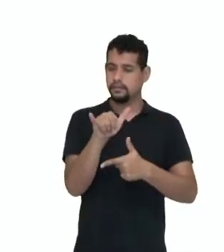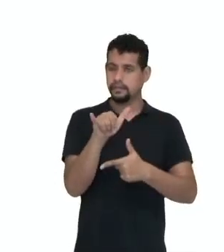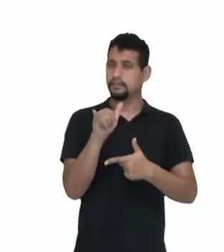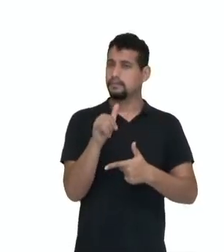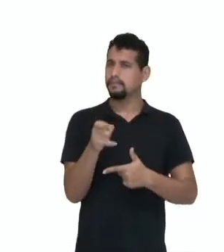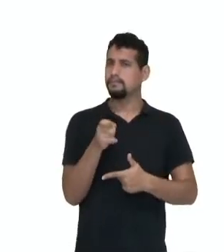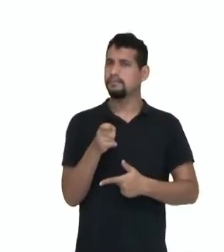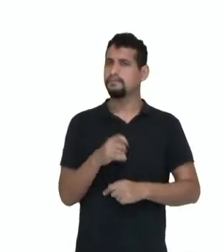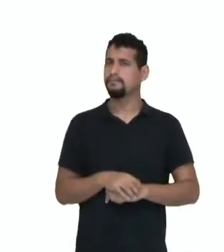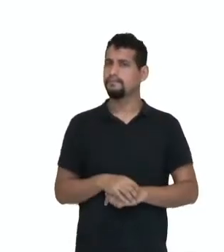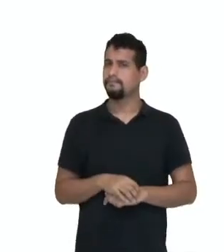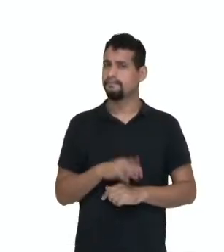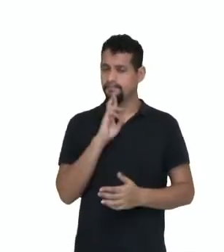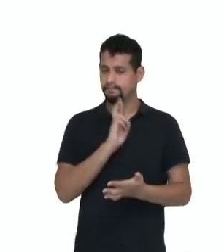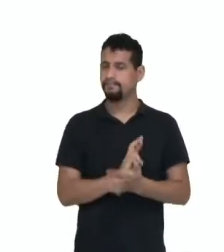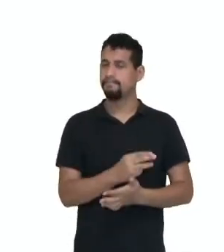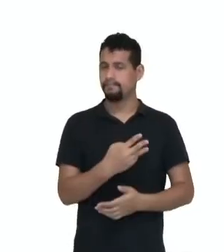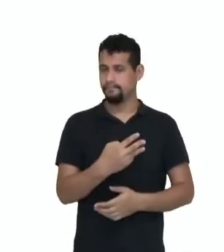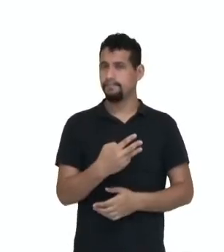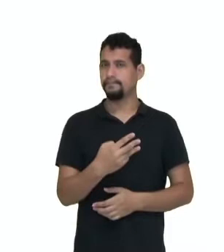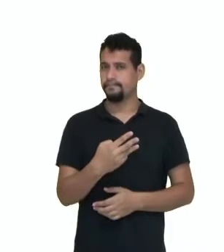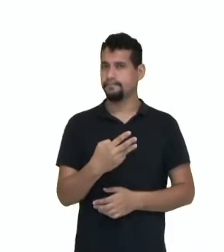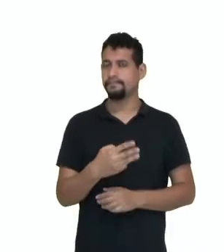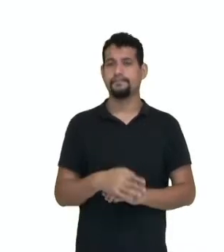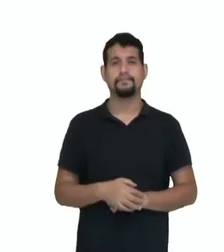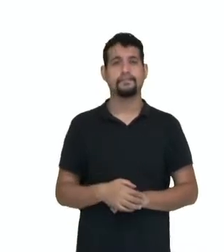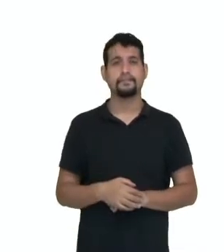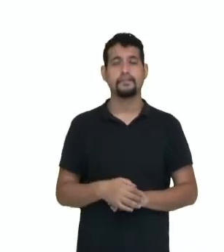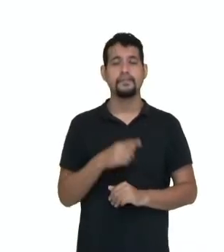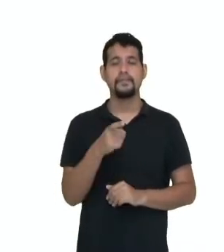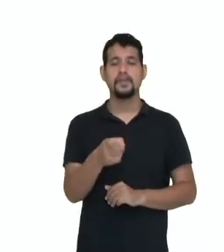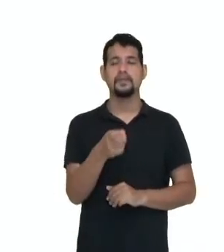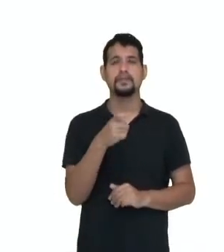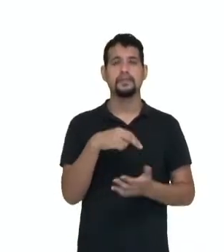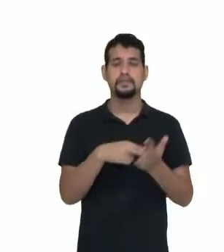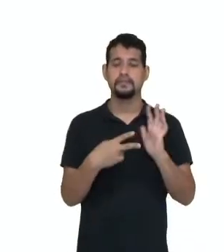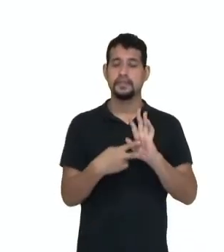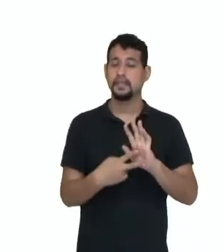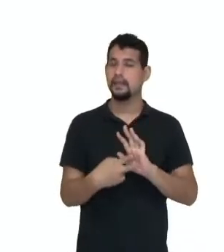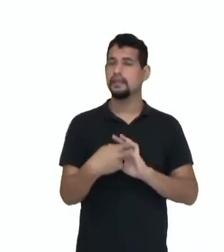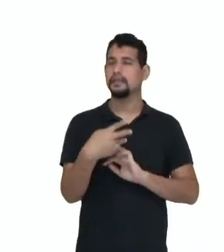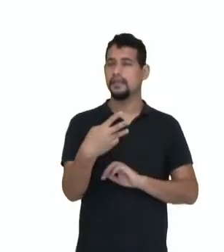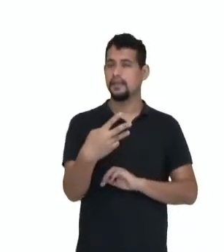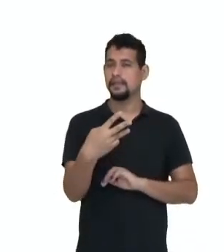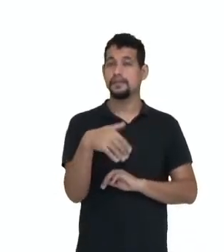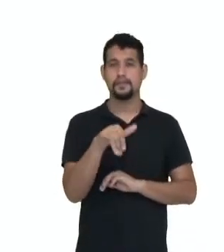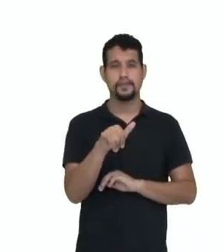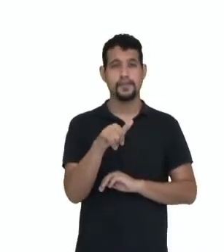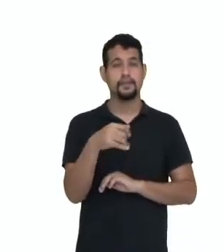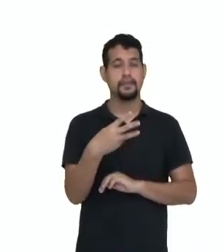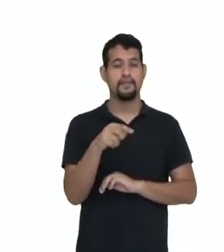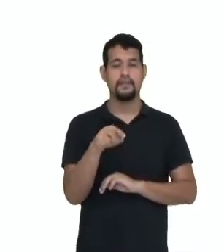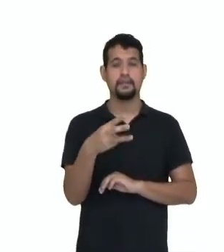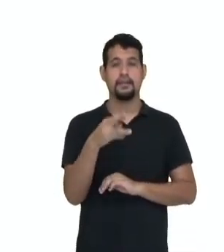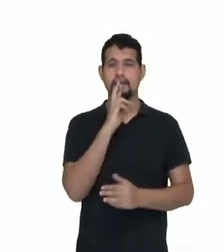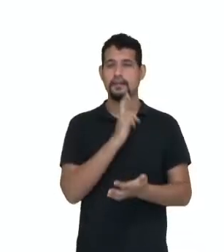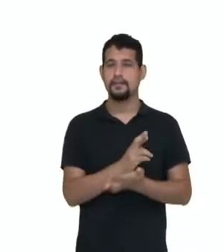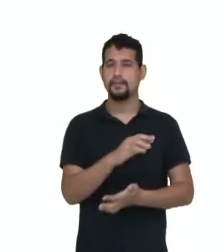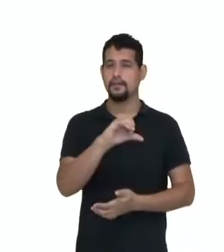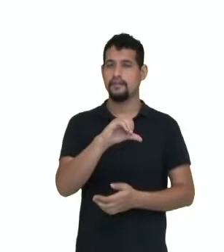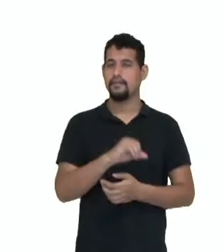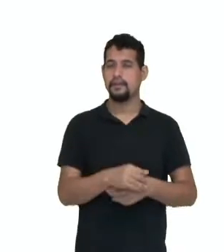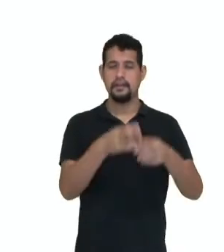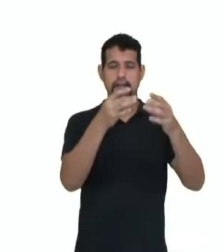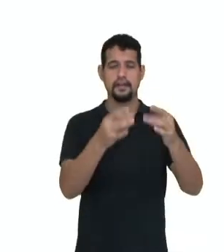x, dá 3. Se o x vale 3, o y vale 3 vezes 3, 9.